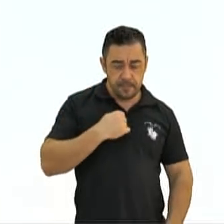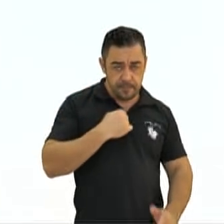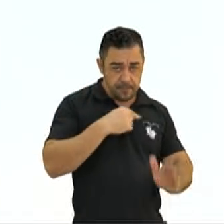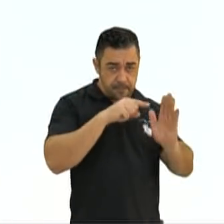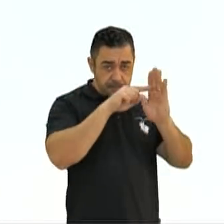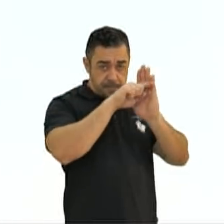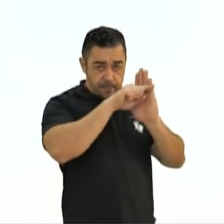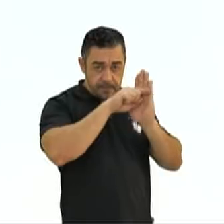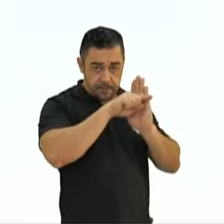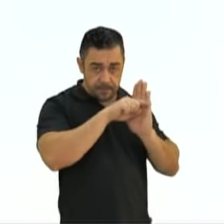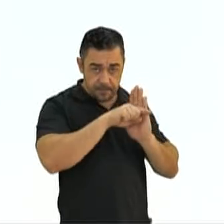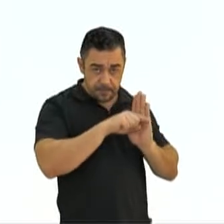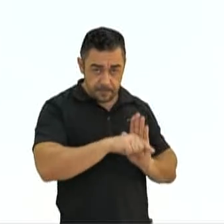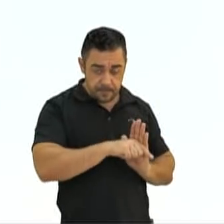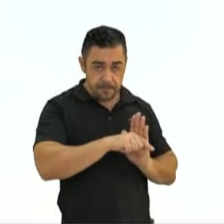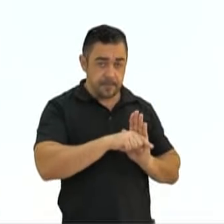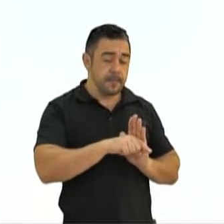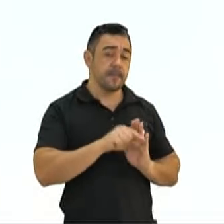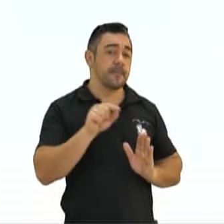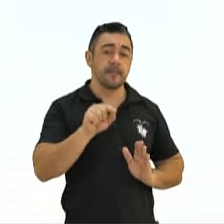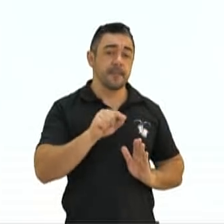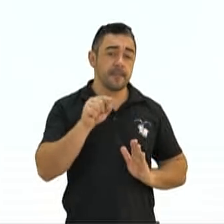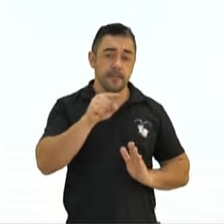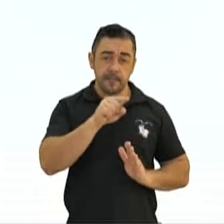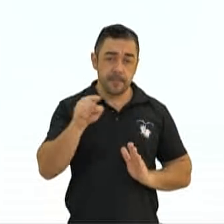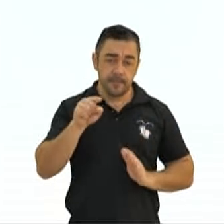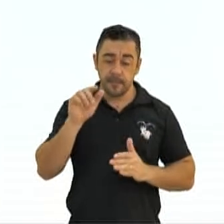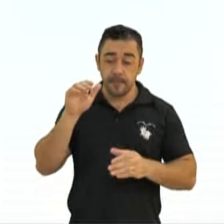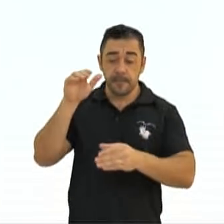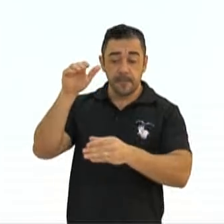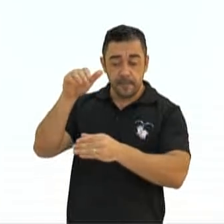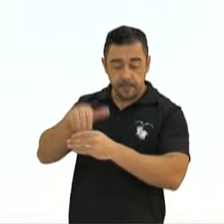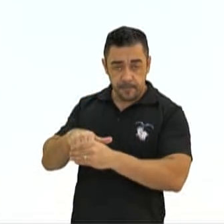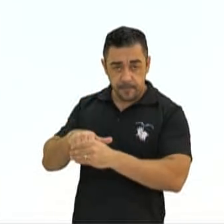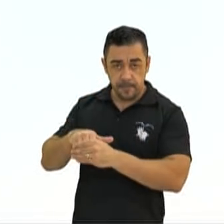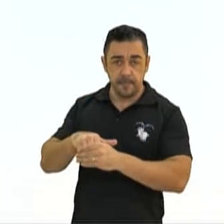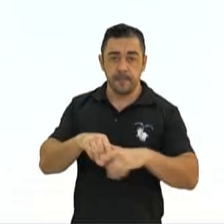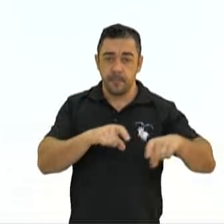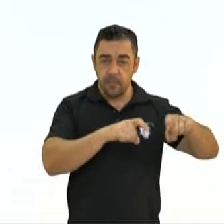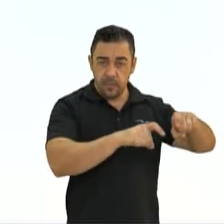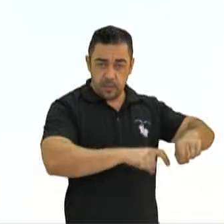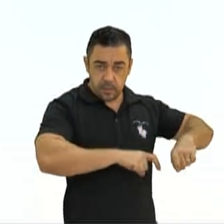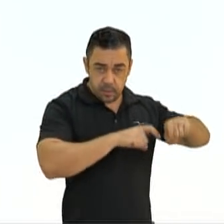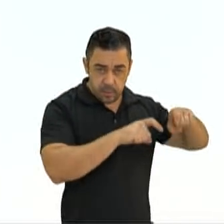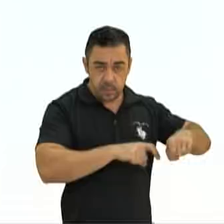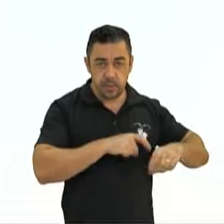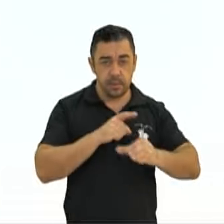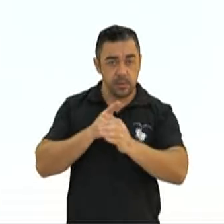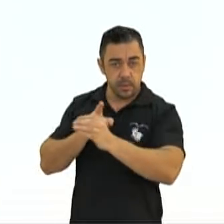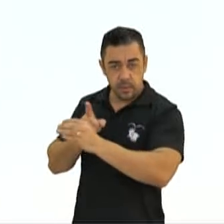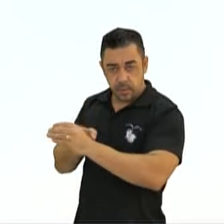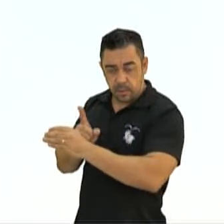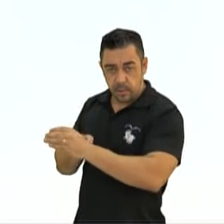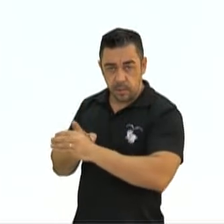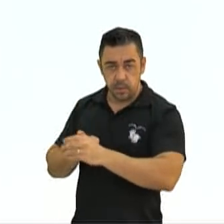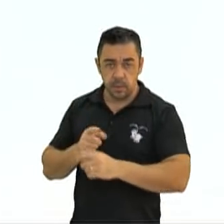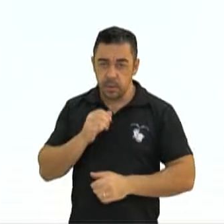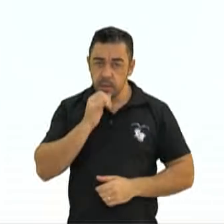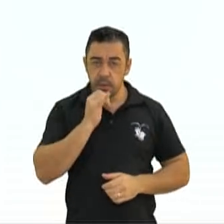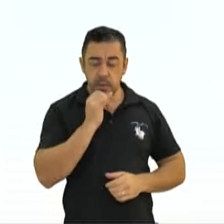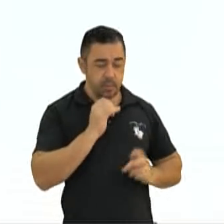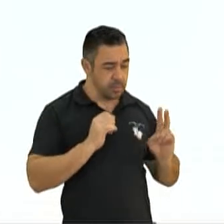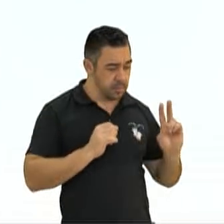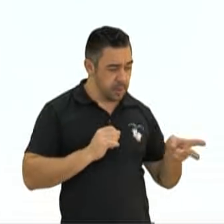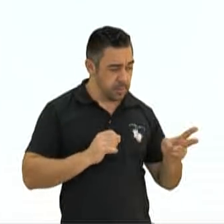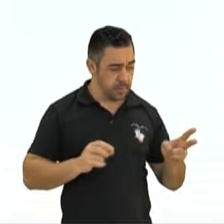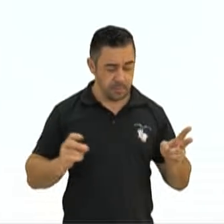uma pesquisa sobre a intenção de votos, eu deveria entrevistar a mesma quantidade de pessoas que eu entrevistei